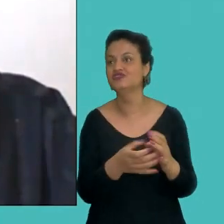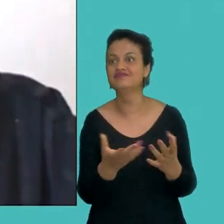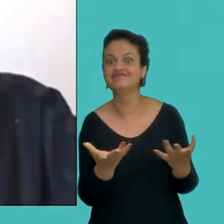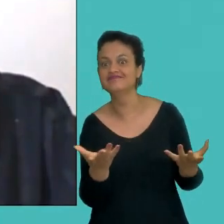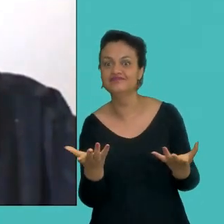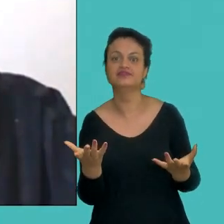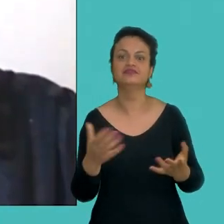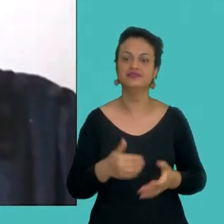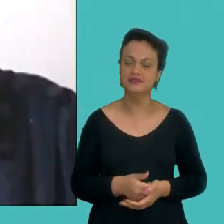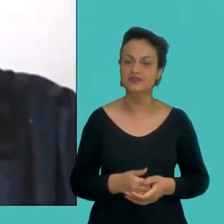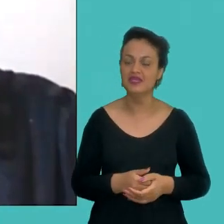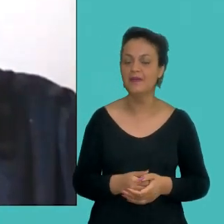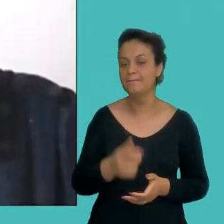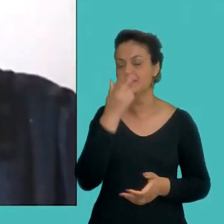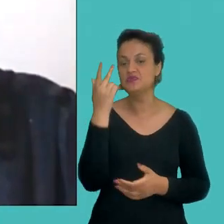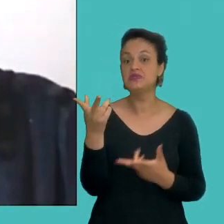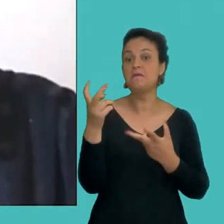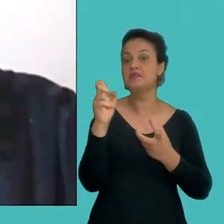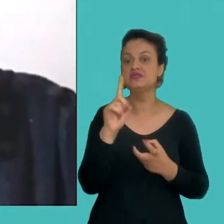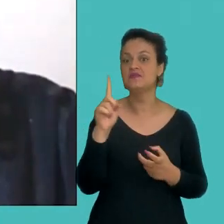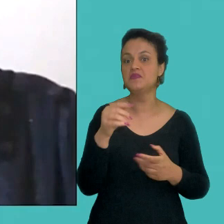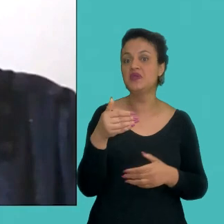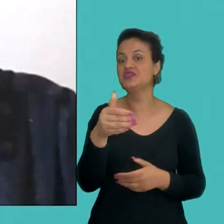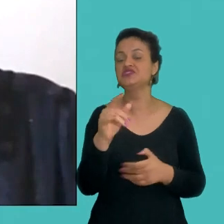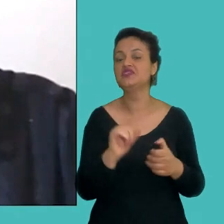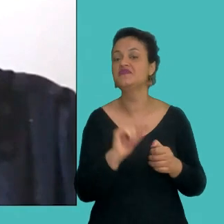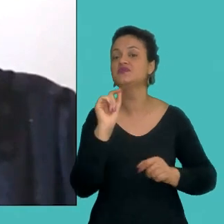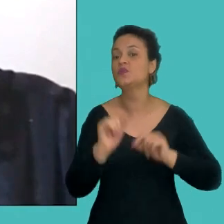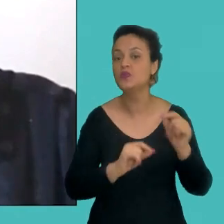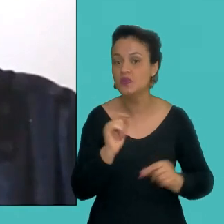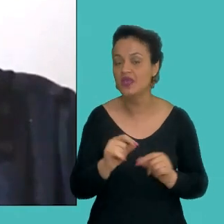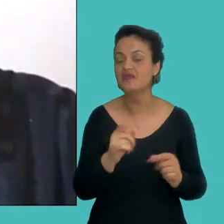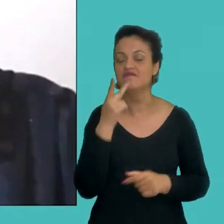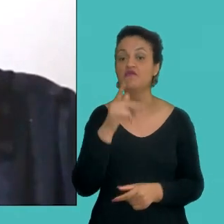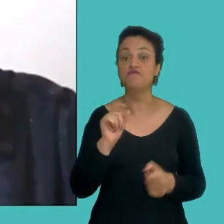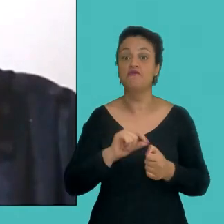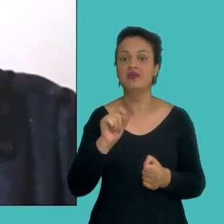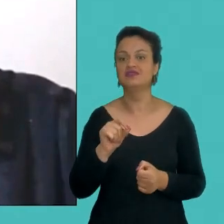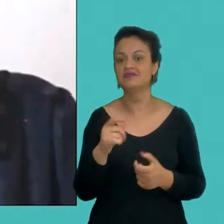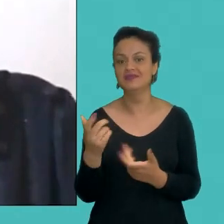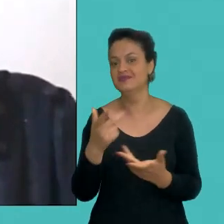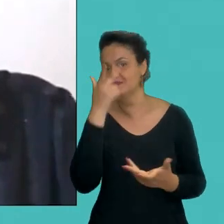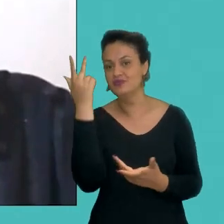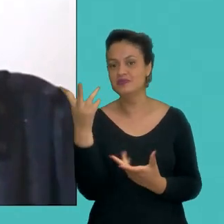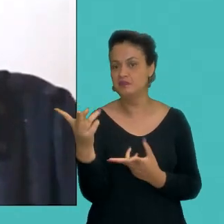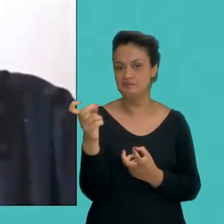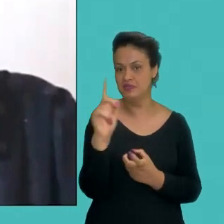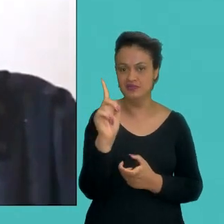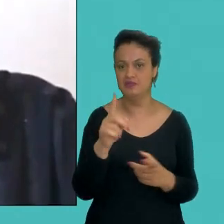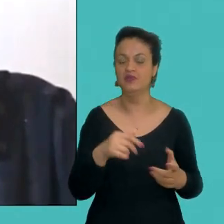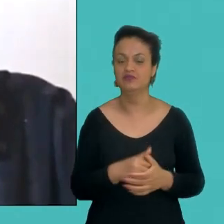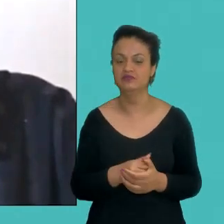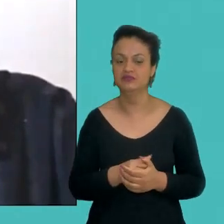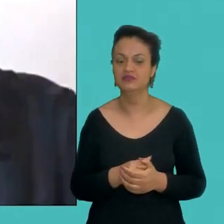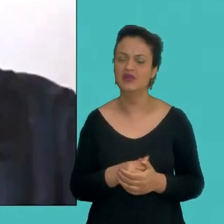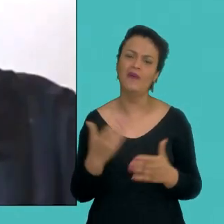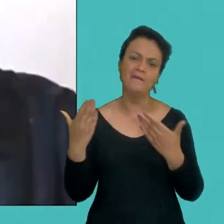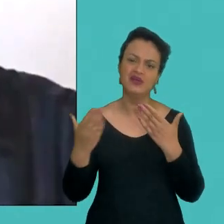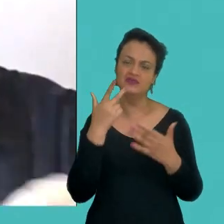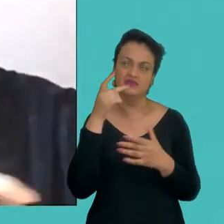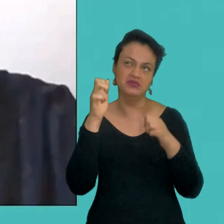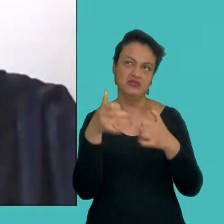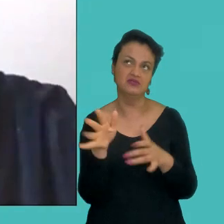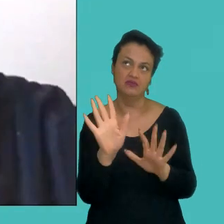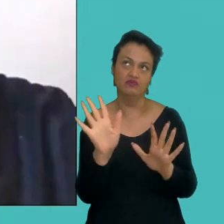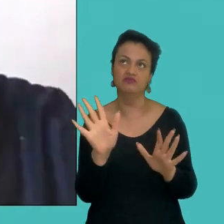foram coerentes e que as pessoas não viram o que eles iam fazer, embora eles tivessem dito que iam fazer aquilo. Não é nisso que eu quero